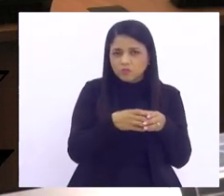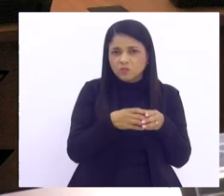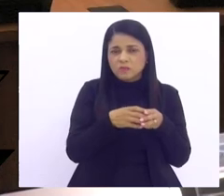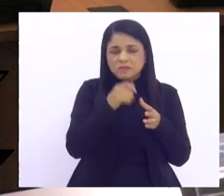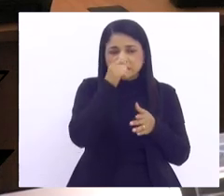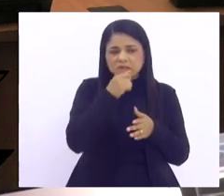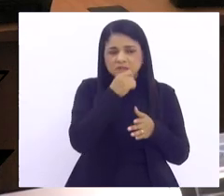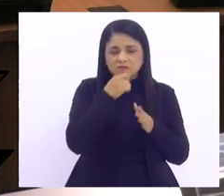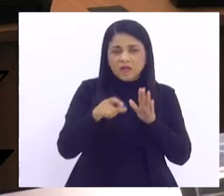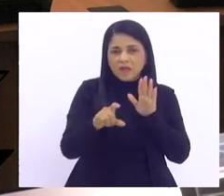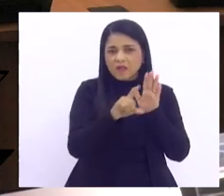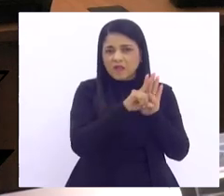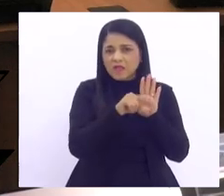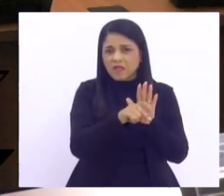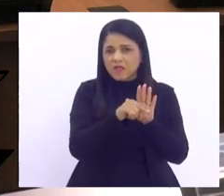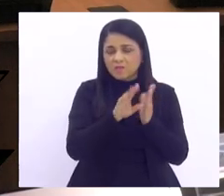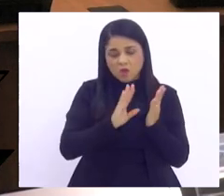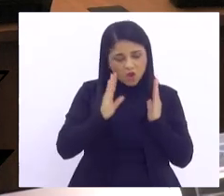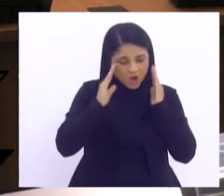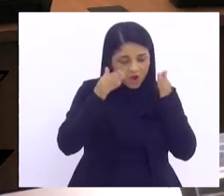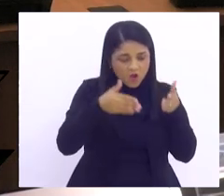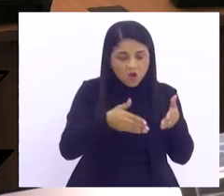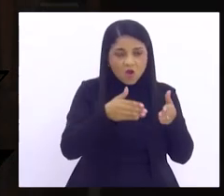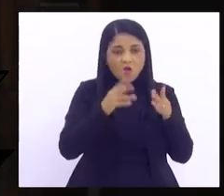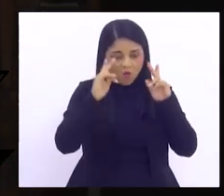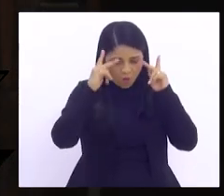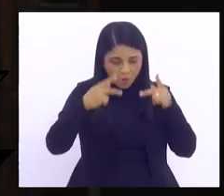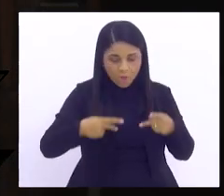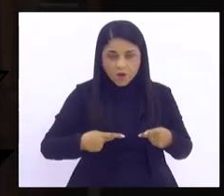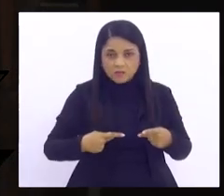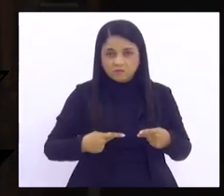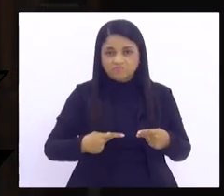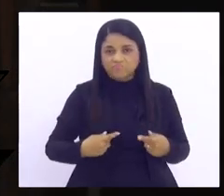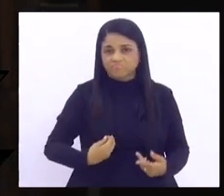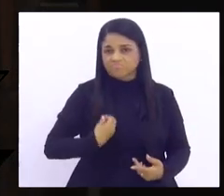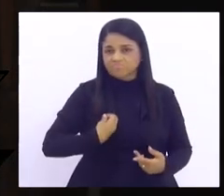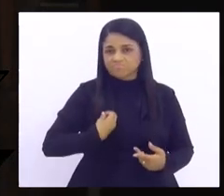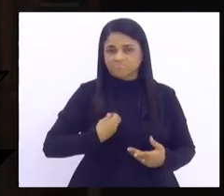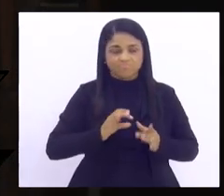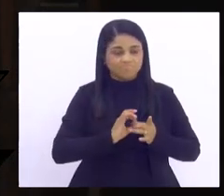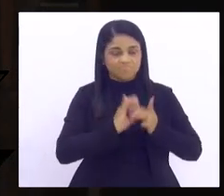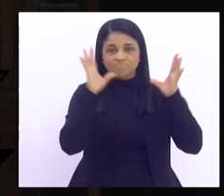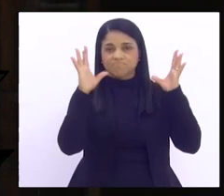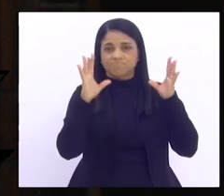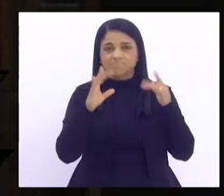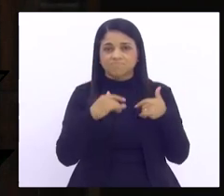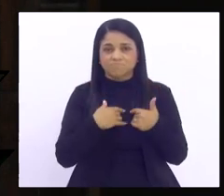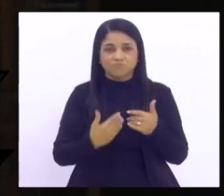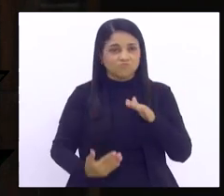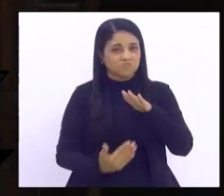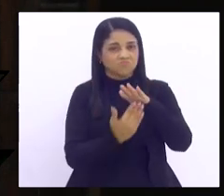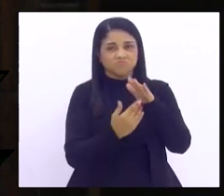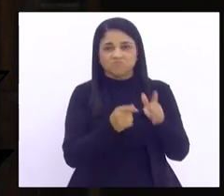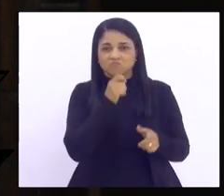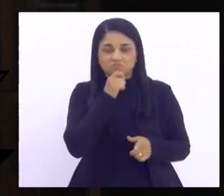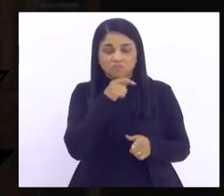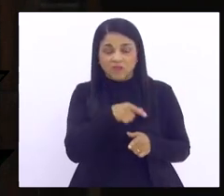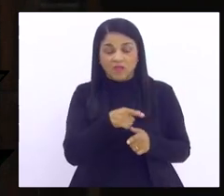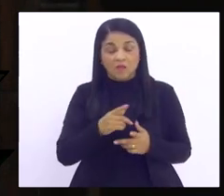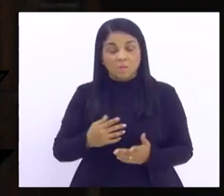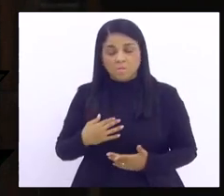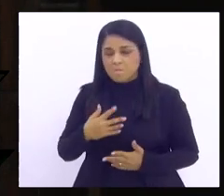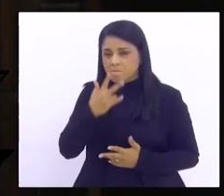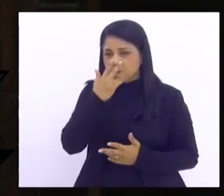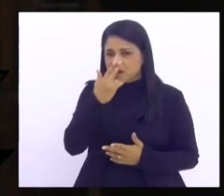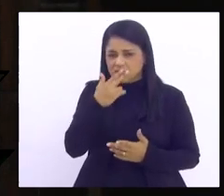uma seleção que favorece um setor humano digno de viver sem limites. No fundo, as pessoas já não são vistas como um valor